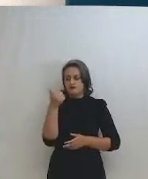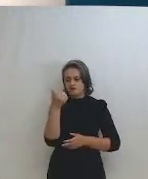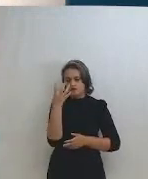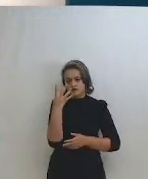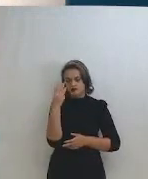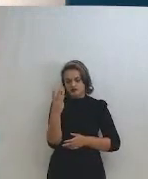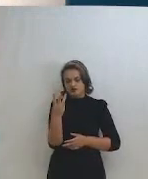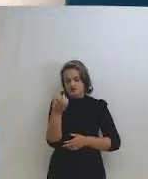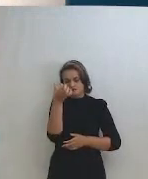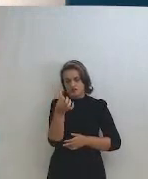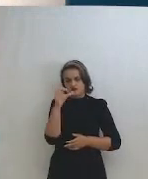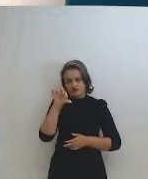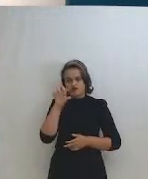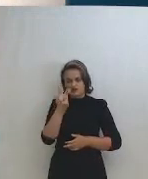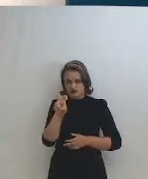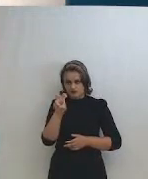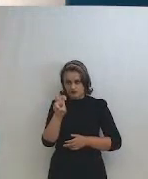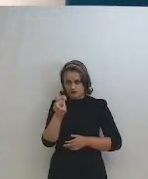143695,